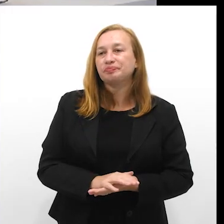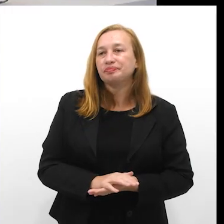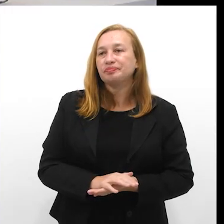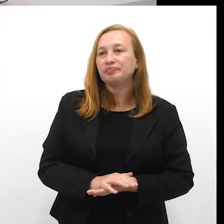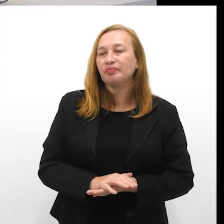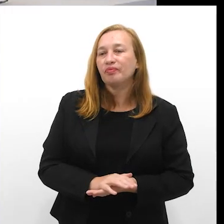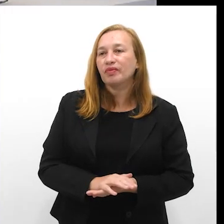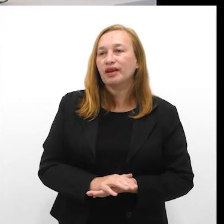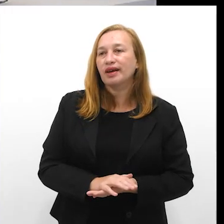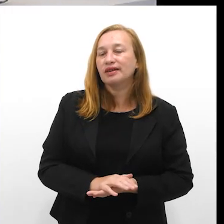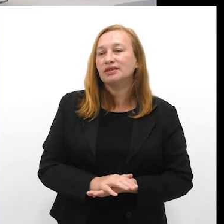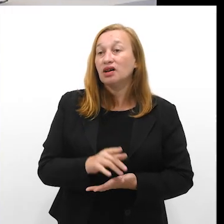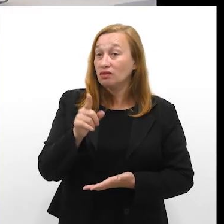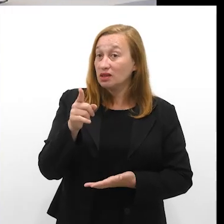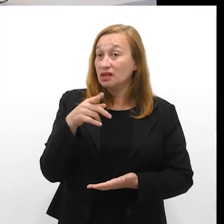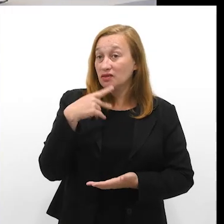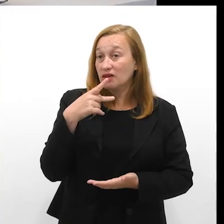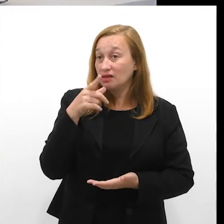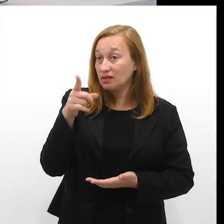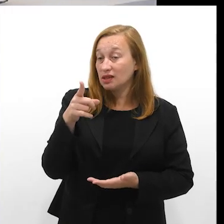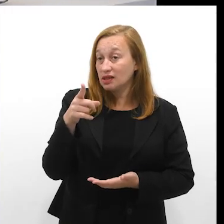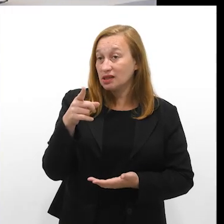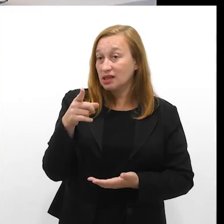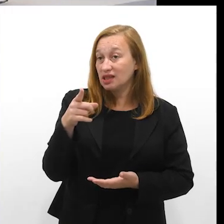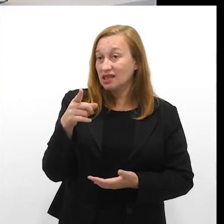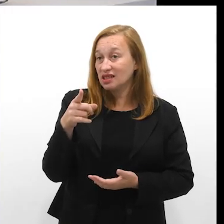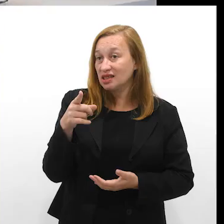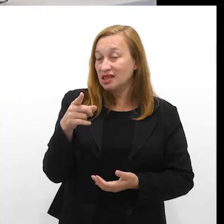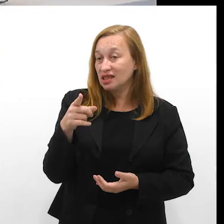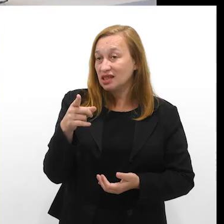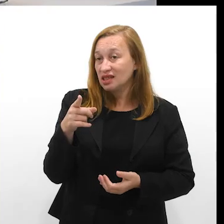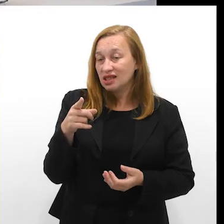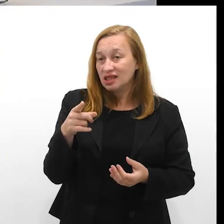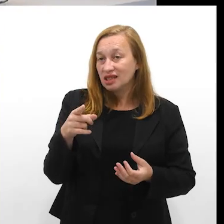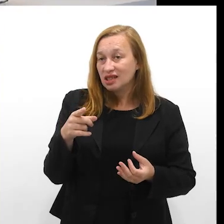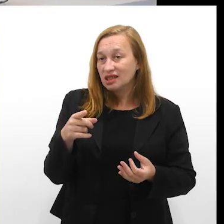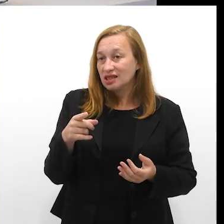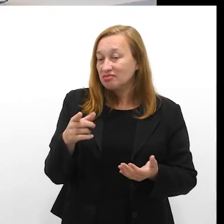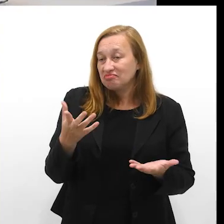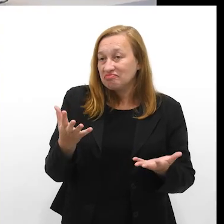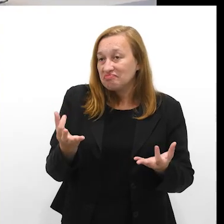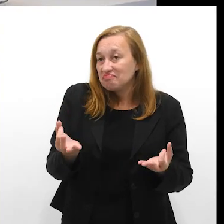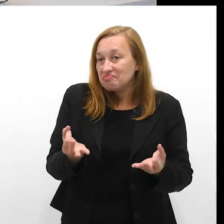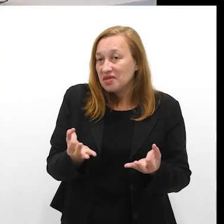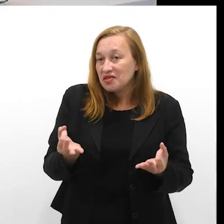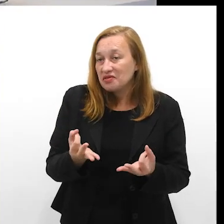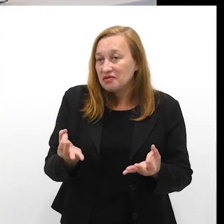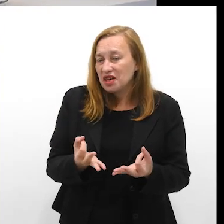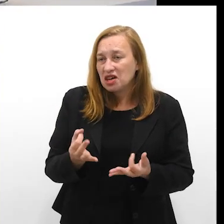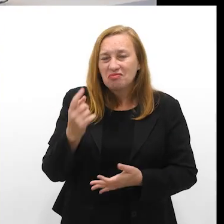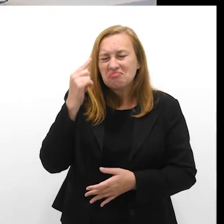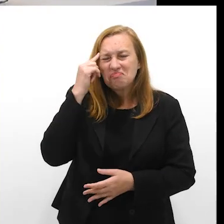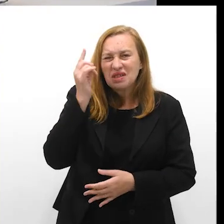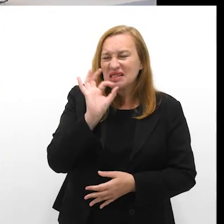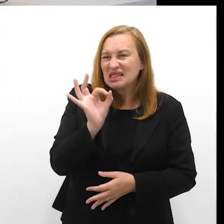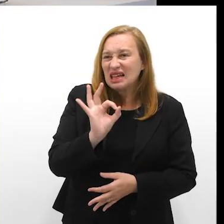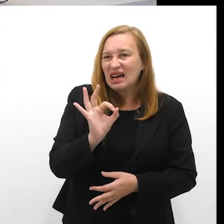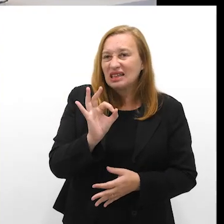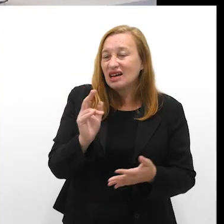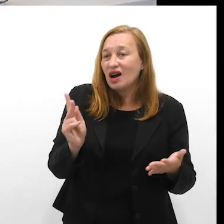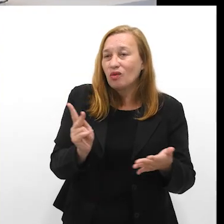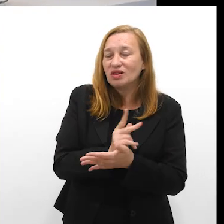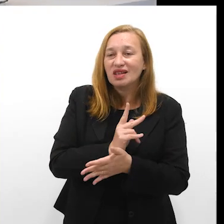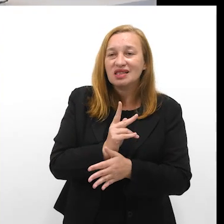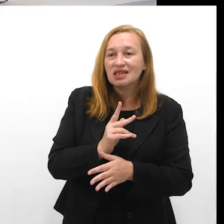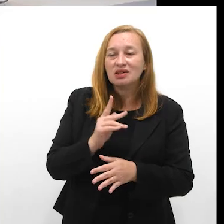mais autoral... É isso que eu falo de você subverter a forma, a anatomia. eu sempre Que subverti belo a isso, né? forma, não é uma coisa